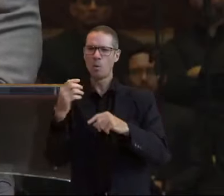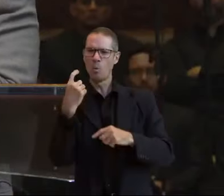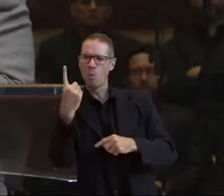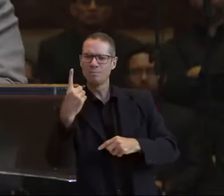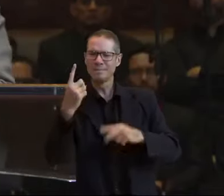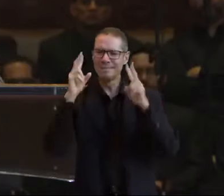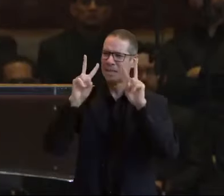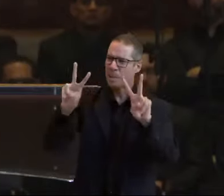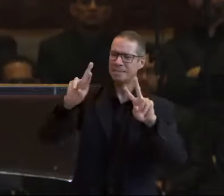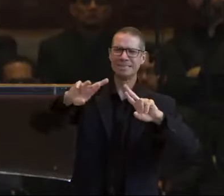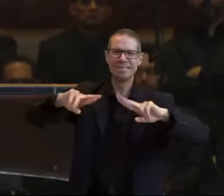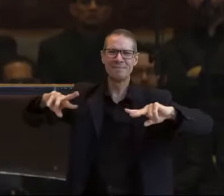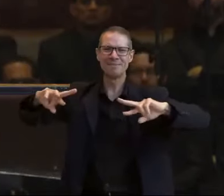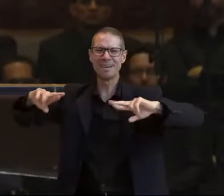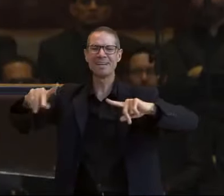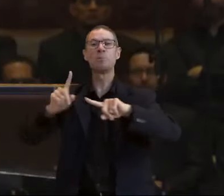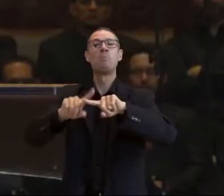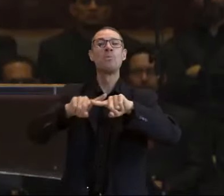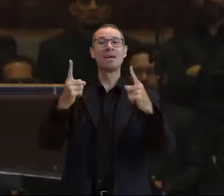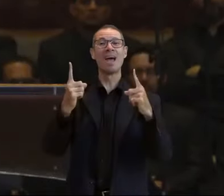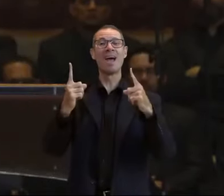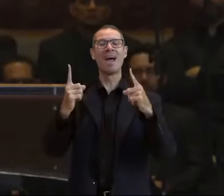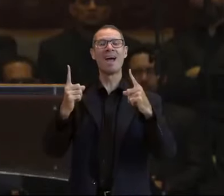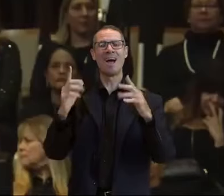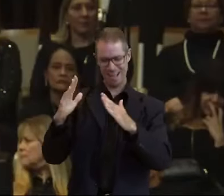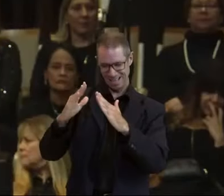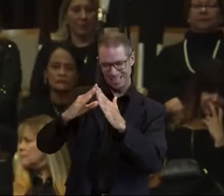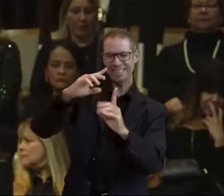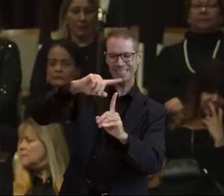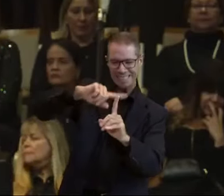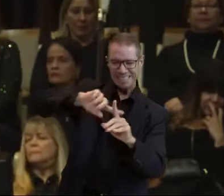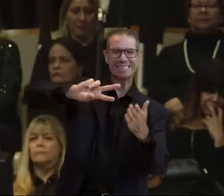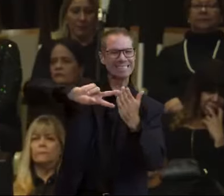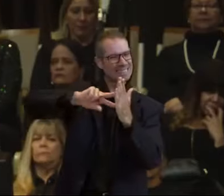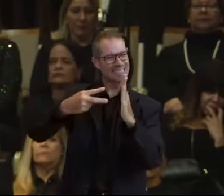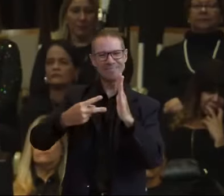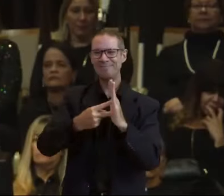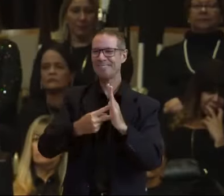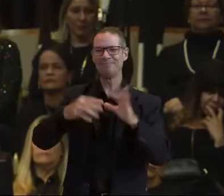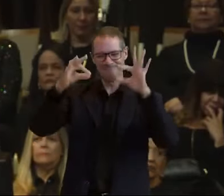Por quê? Porque a igreja, né, é isso.